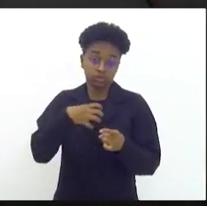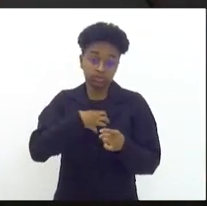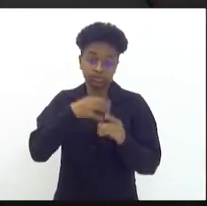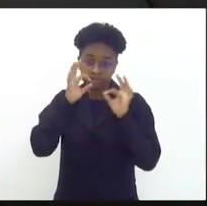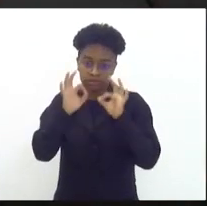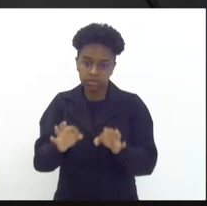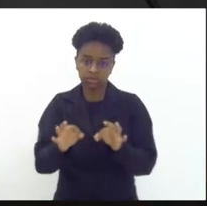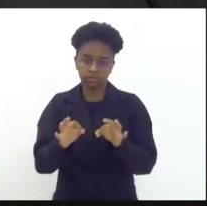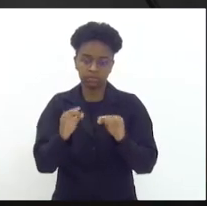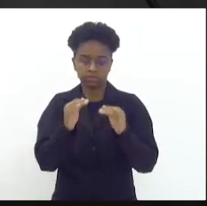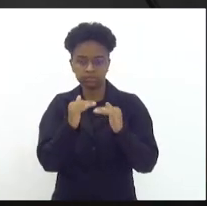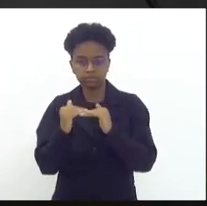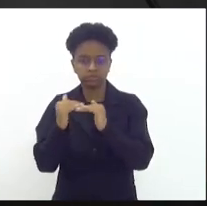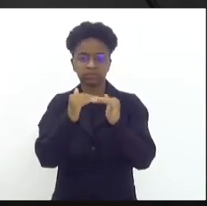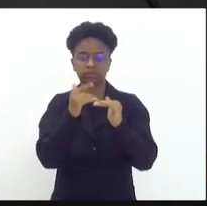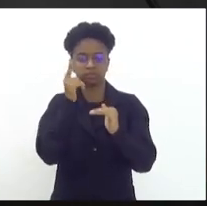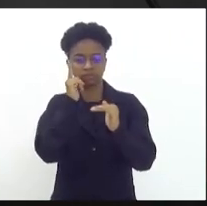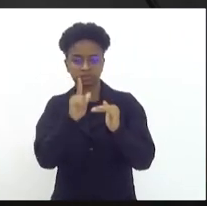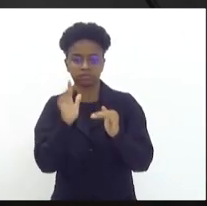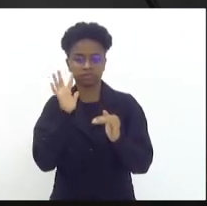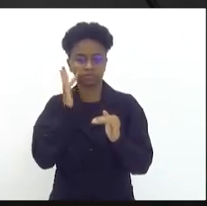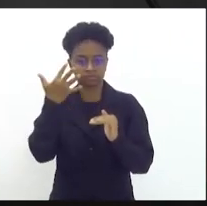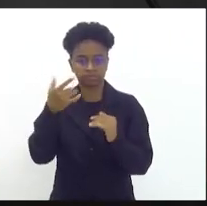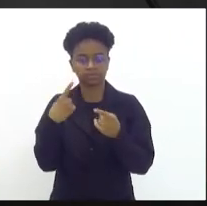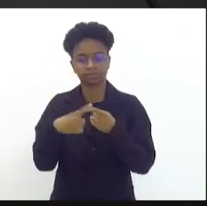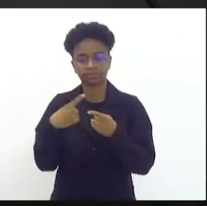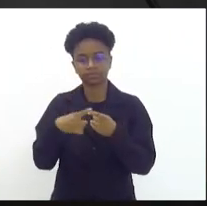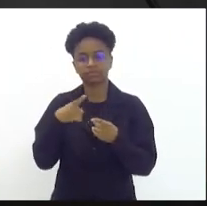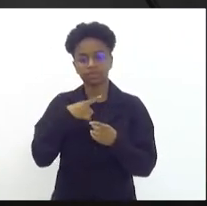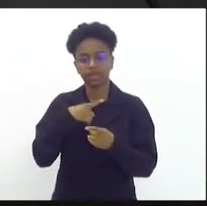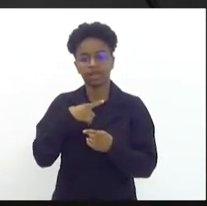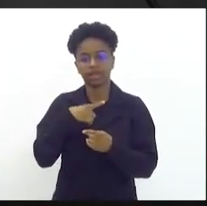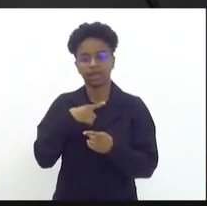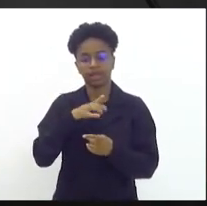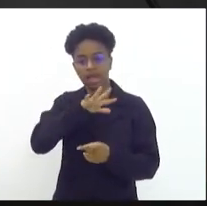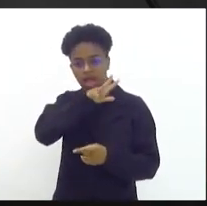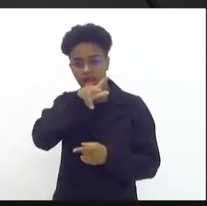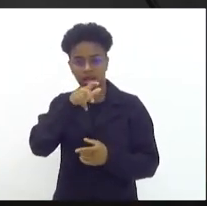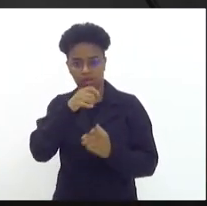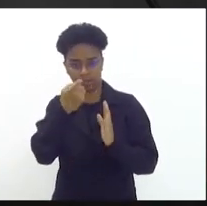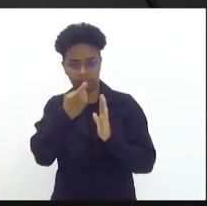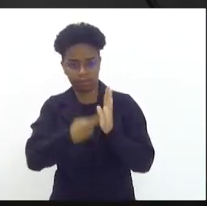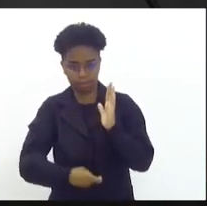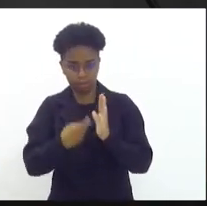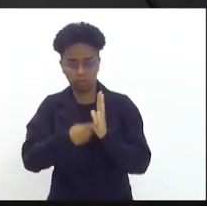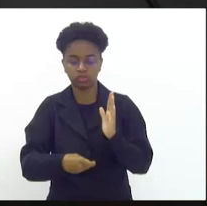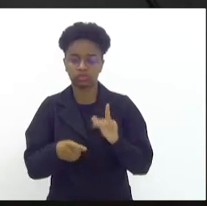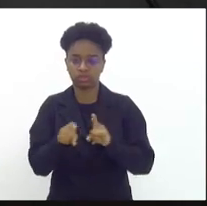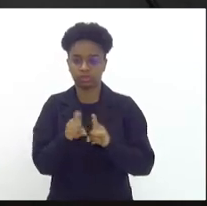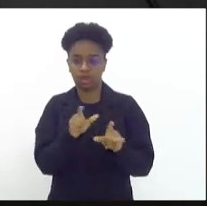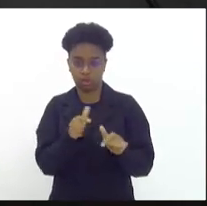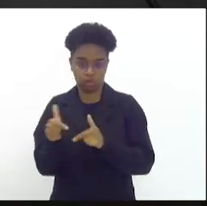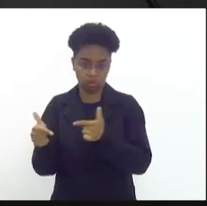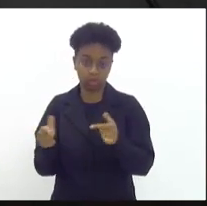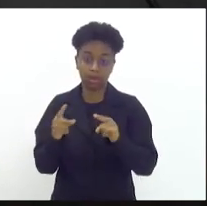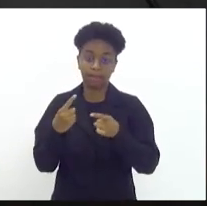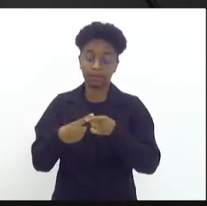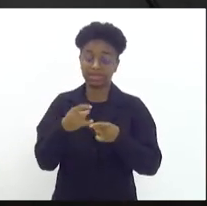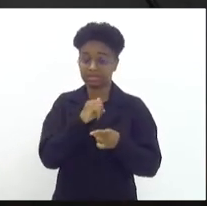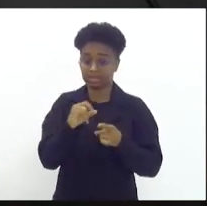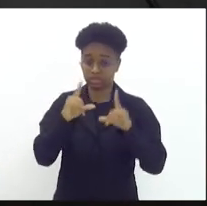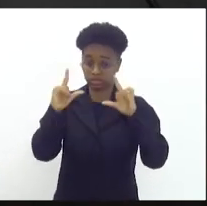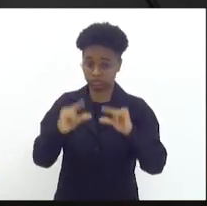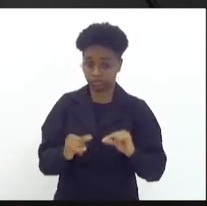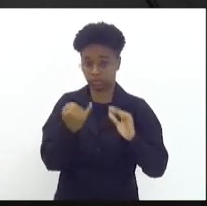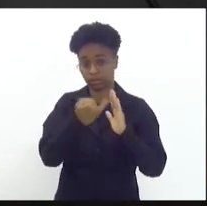de equalizar essa questão passando por um imposto sobre renda e patrimônio mais progressivo né ou seja diminuindo os impostos